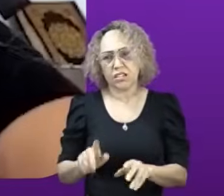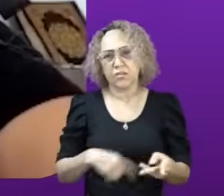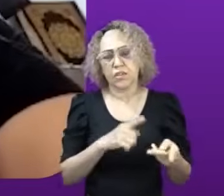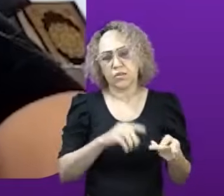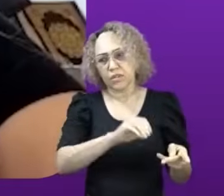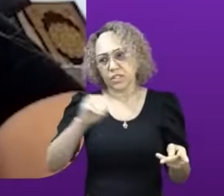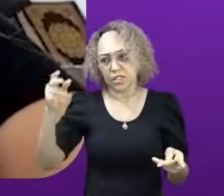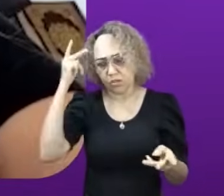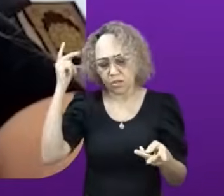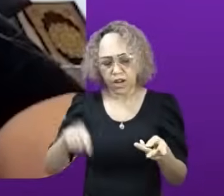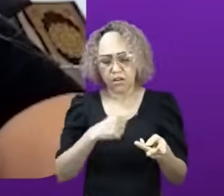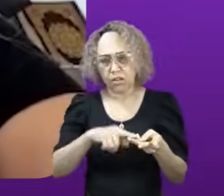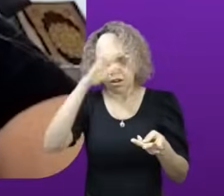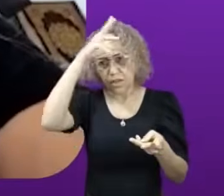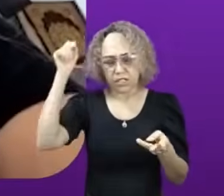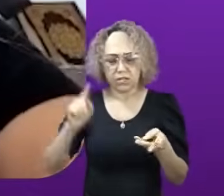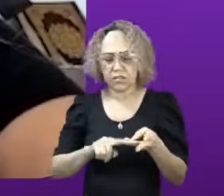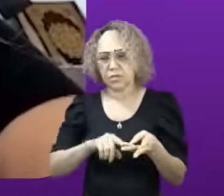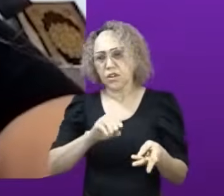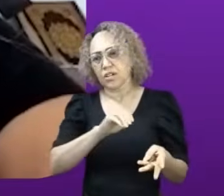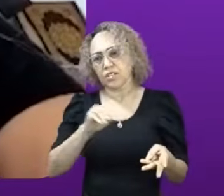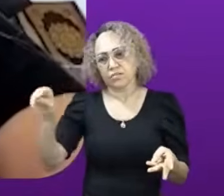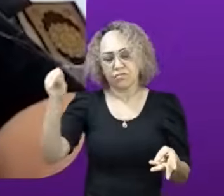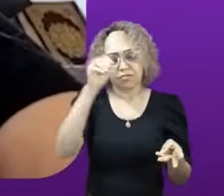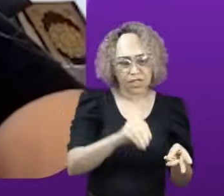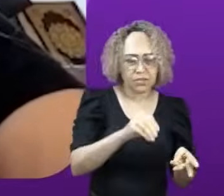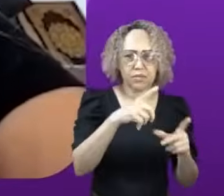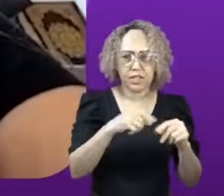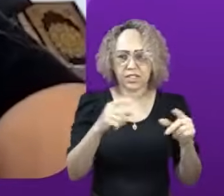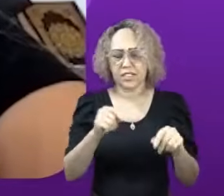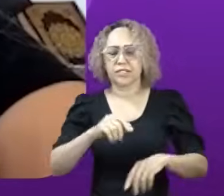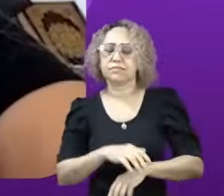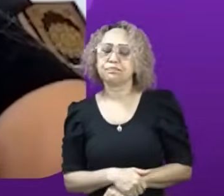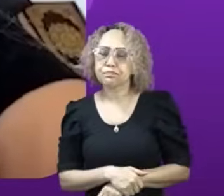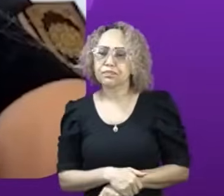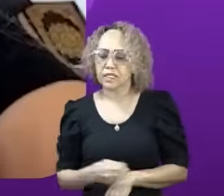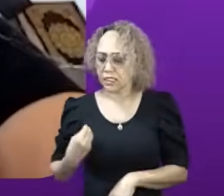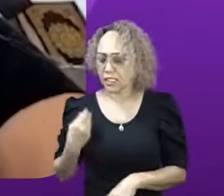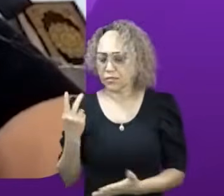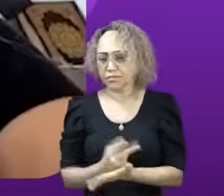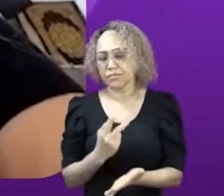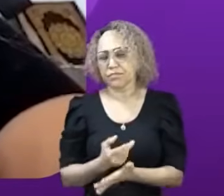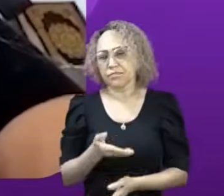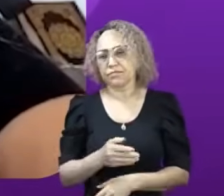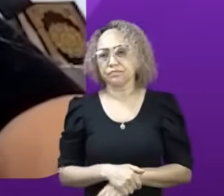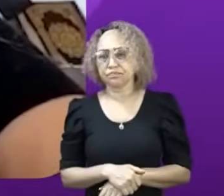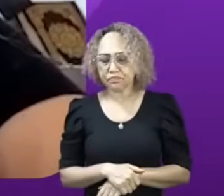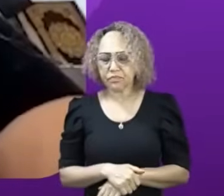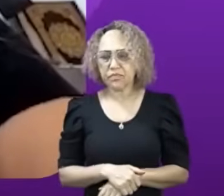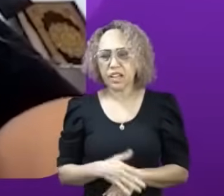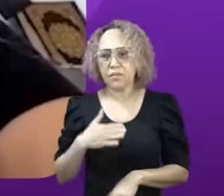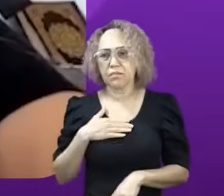Amazonas e Brasília. E, assim, a minha